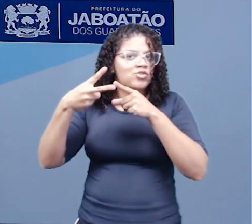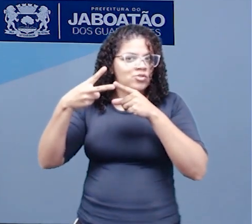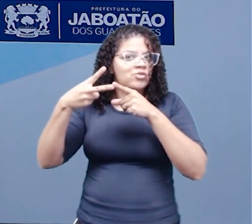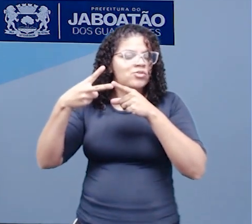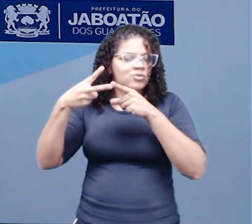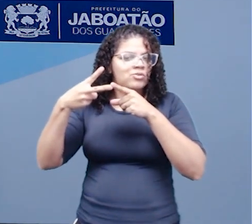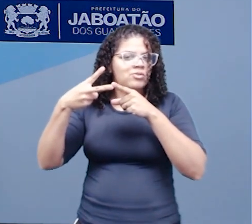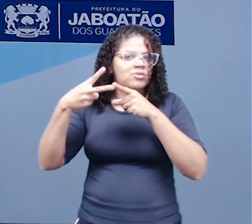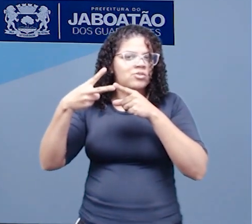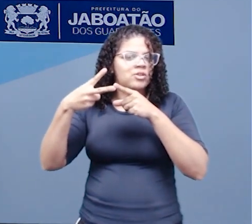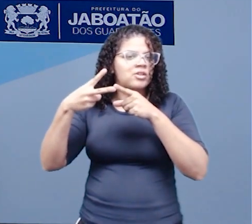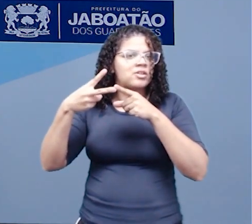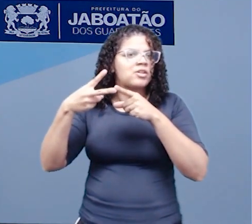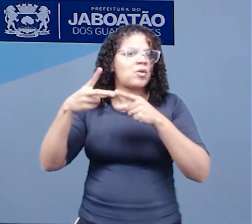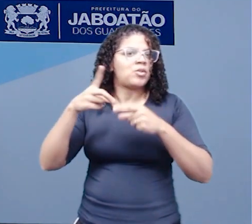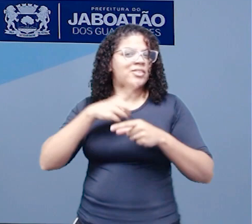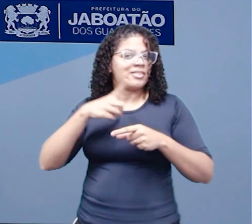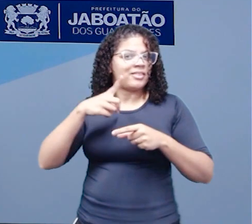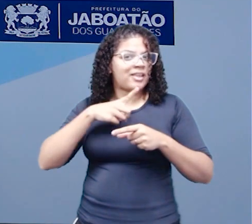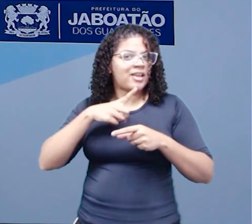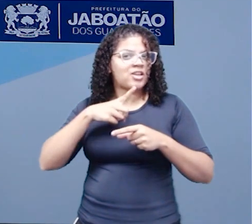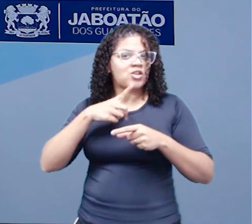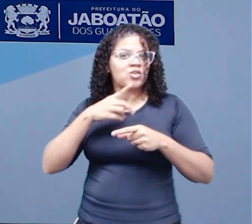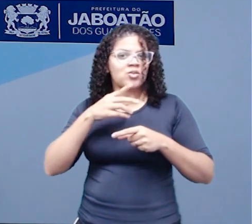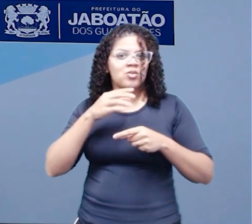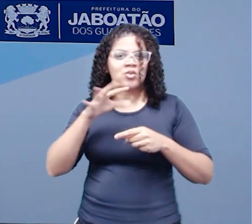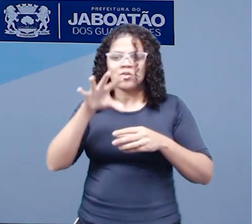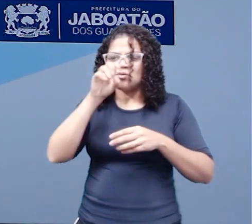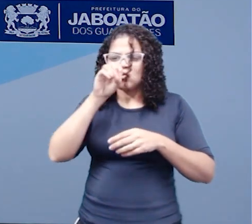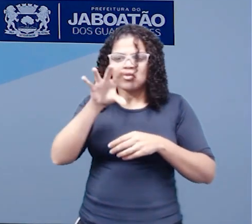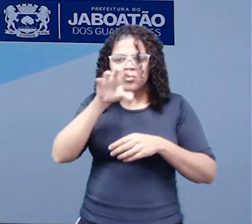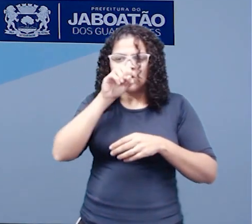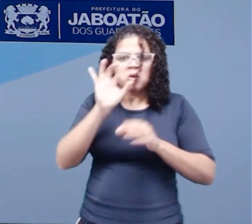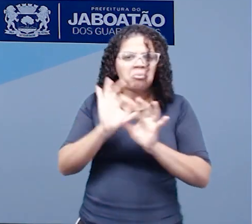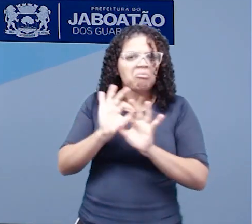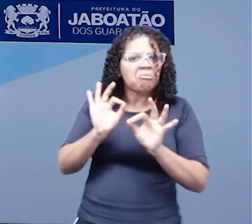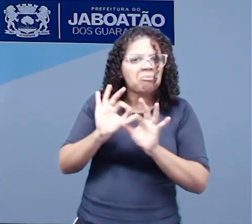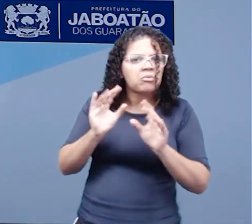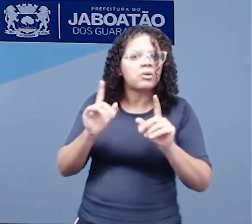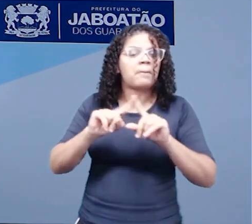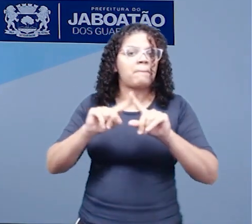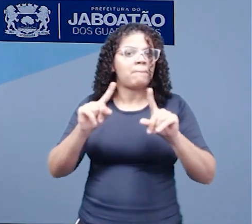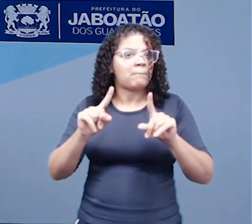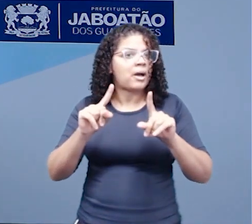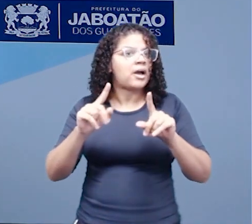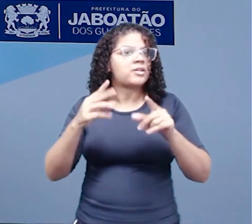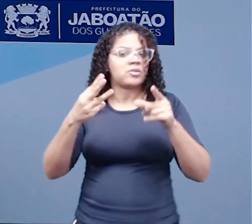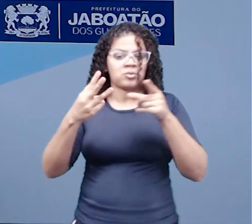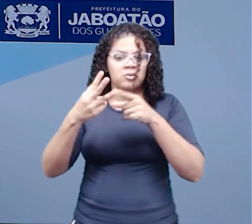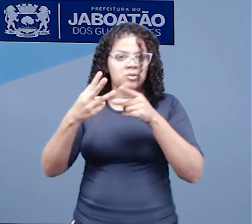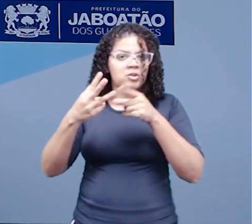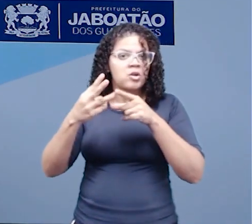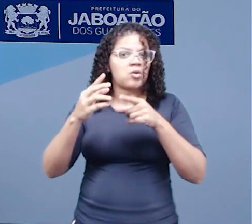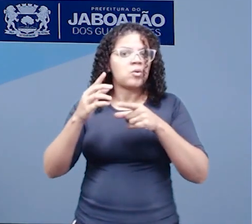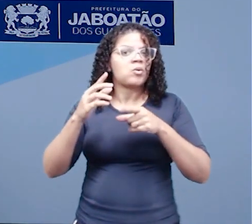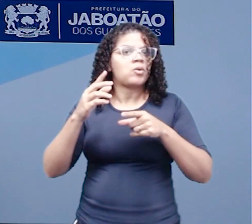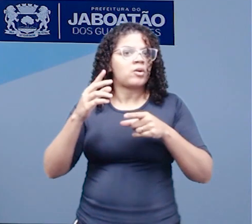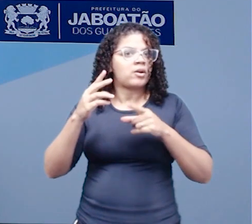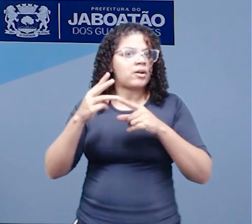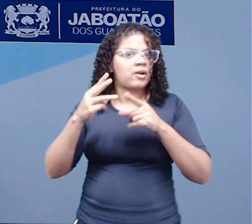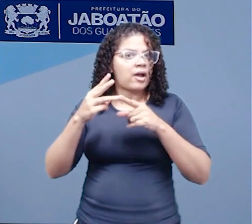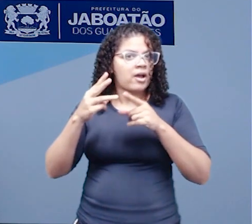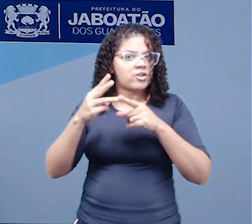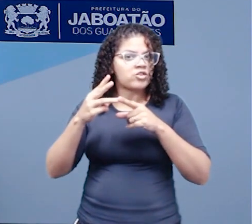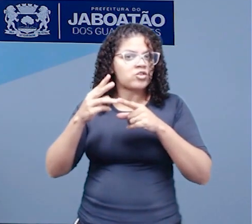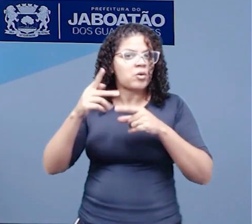certo? E aí esse gás tem um cheiro muito forte. Toda vez que há um vazamento, você percebe o vazamento por causa do cheiro do outro